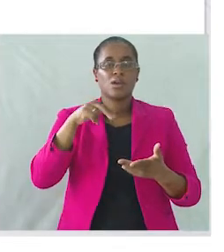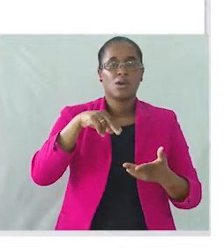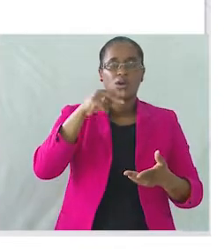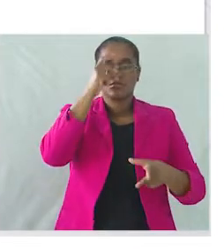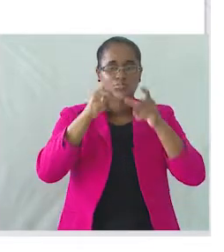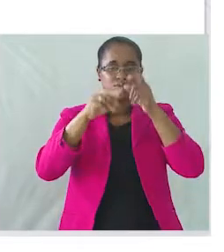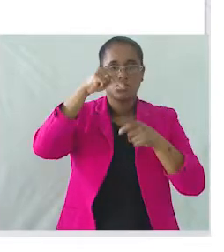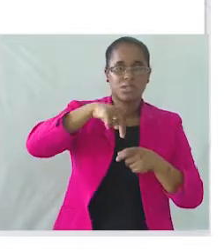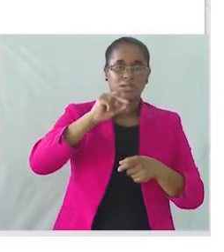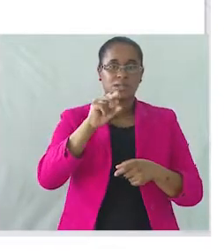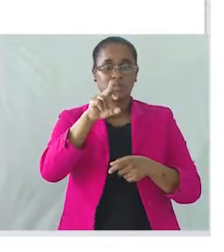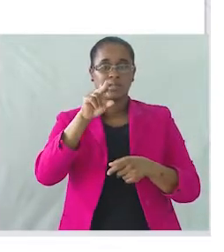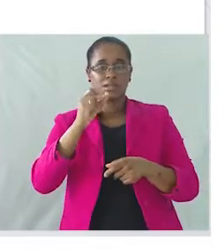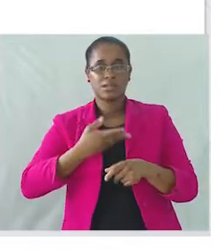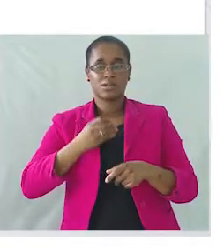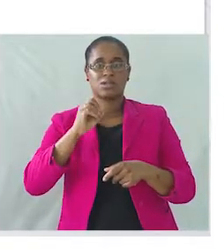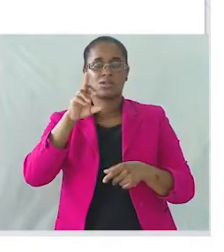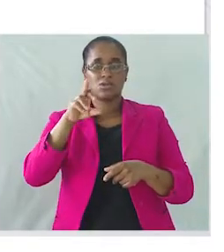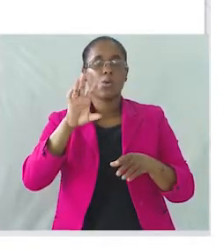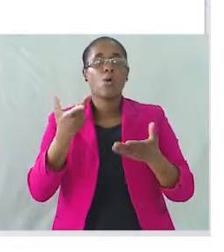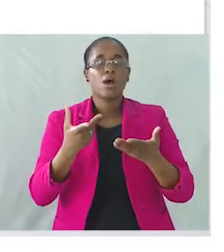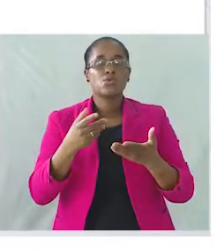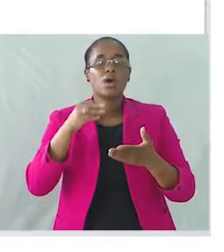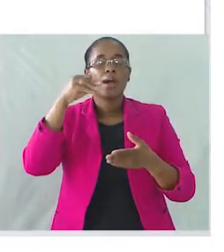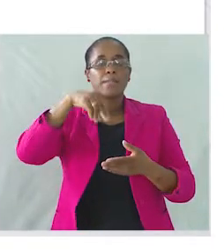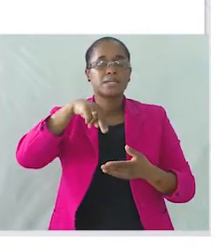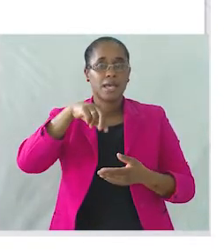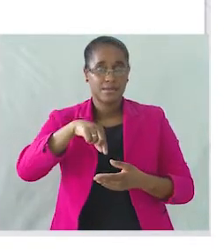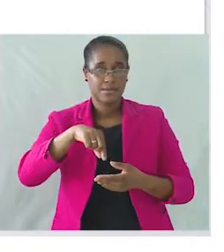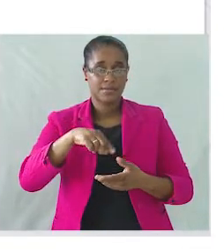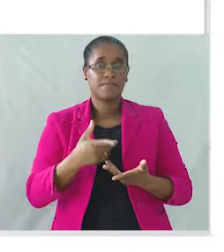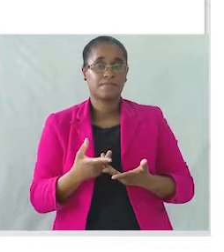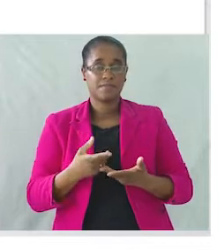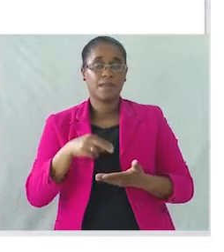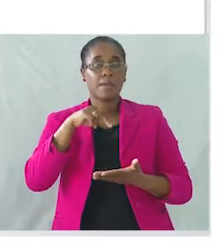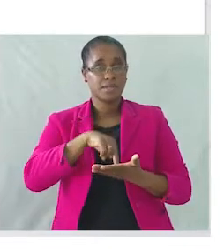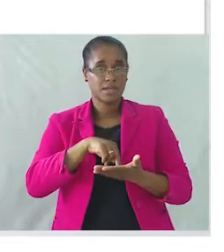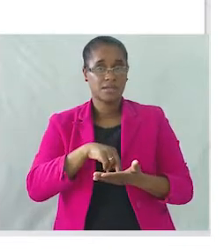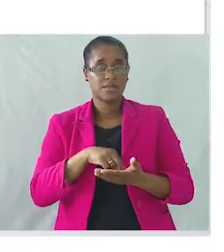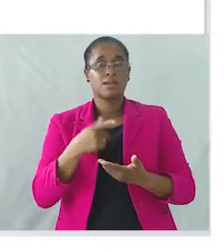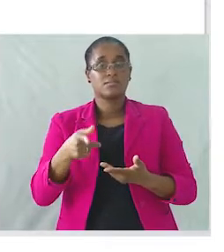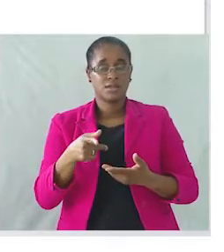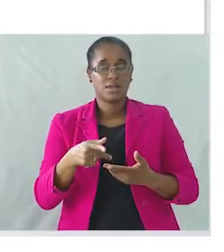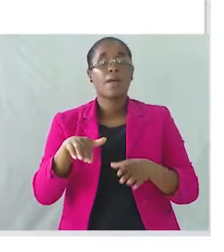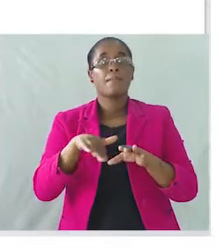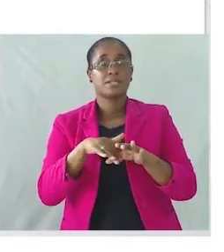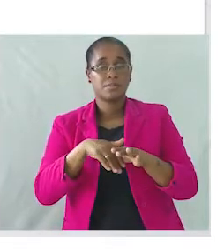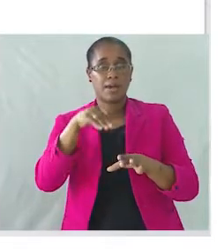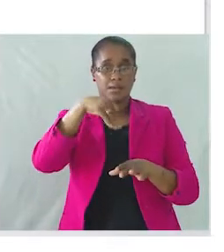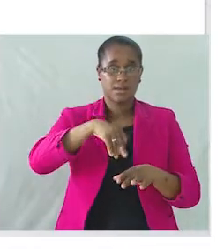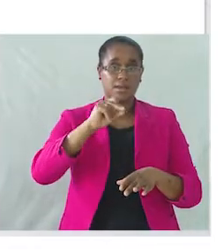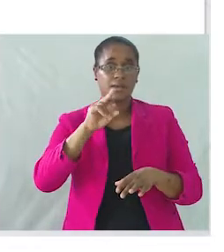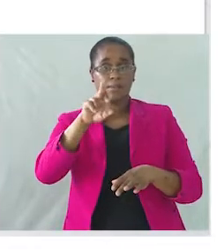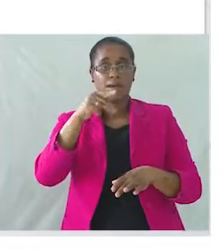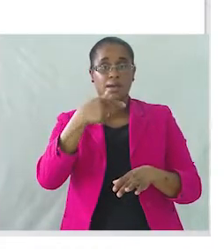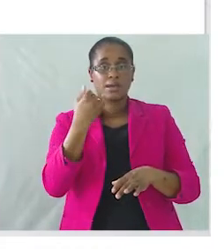o narrador quanto à presença é participante, neste caso, o narrador participante pode ter, ele